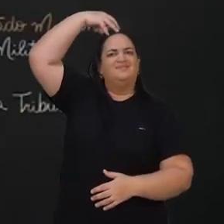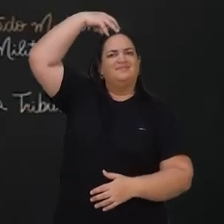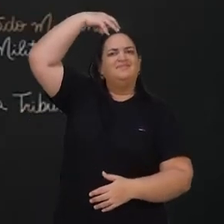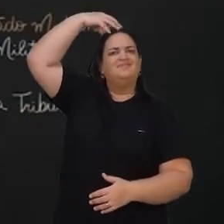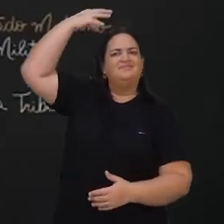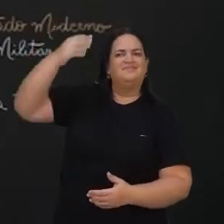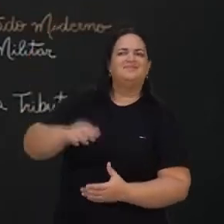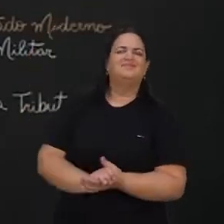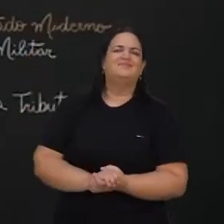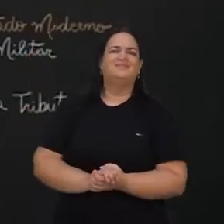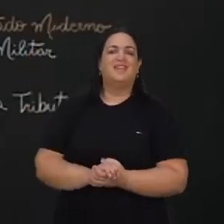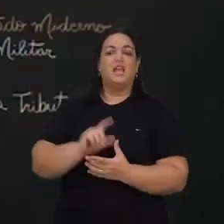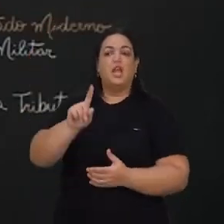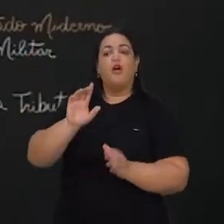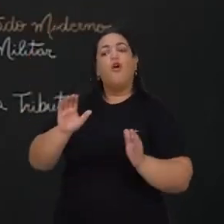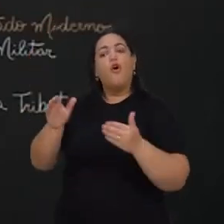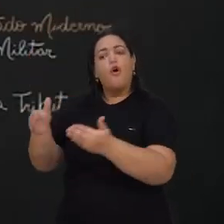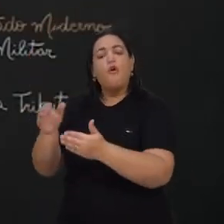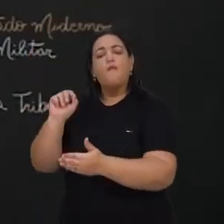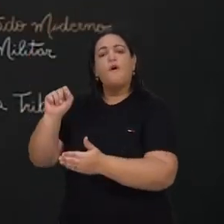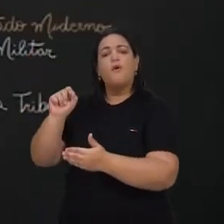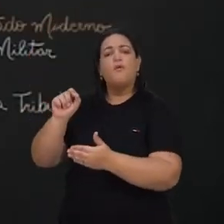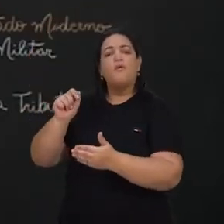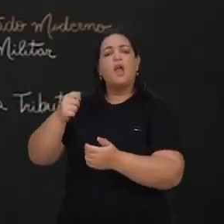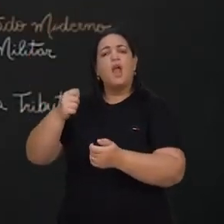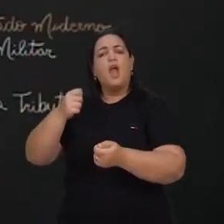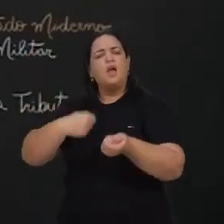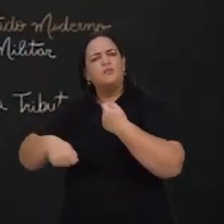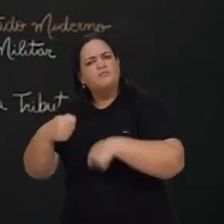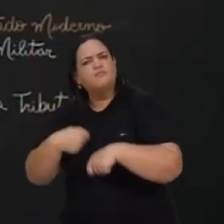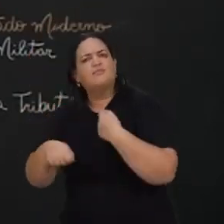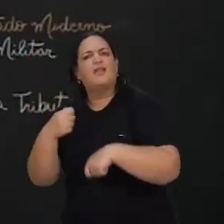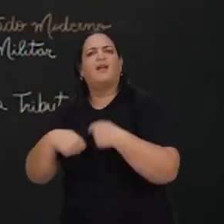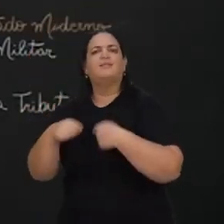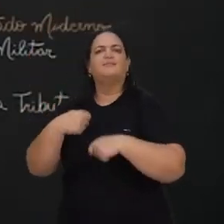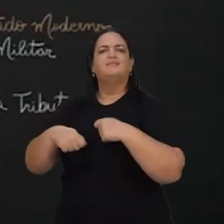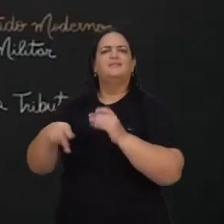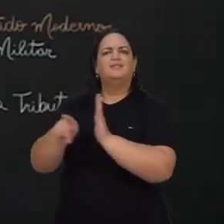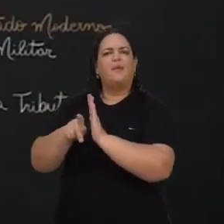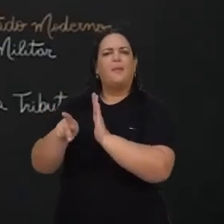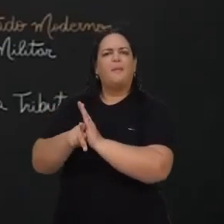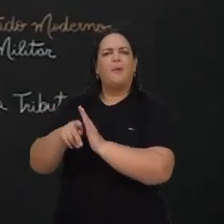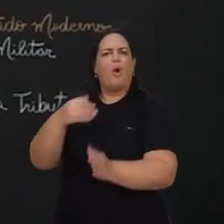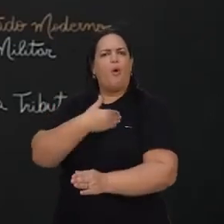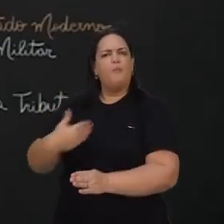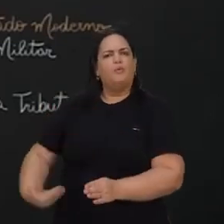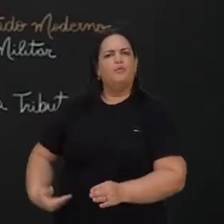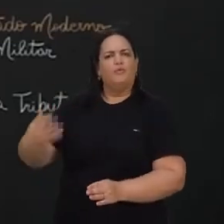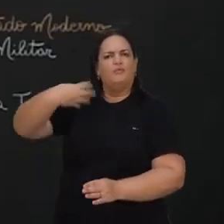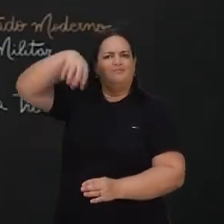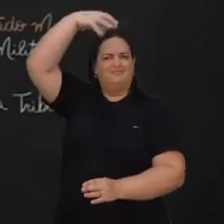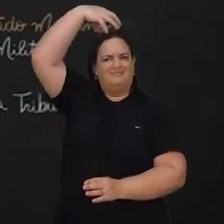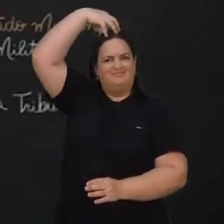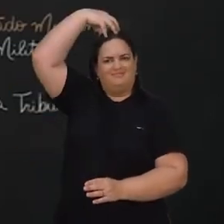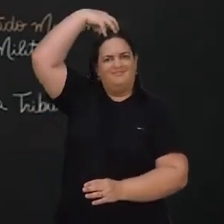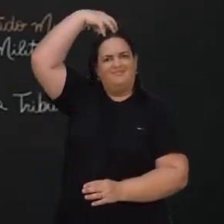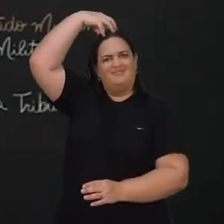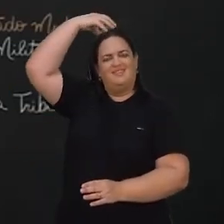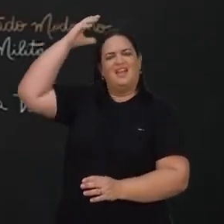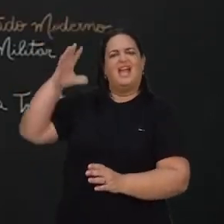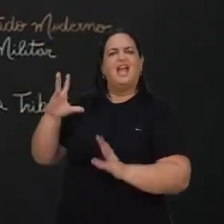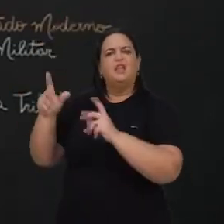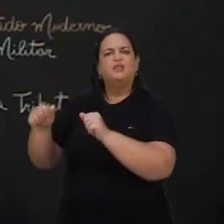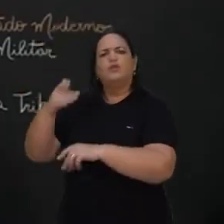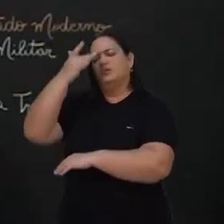impostos e centralizava a administração do governo na própria mão, no caso dele, né, do rei, e de sua corte, que eram